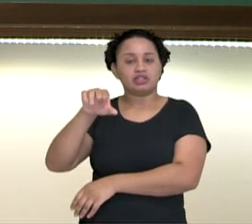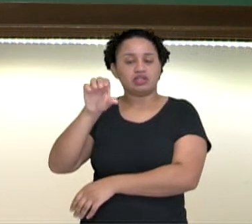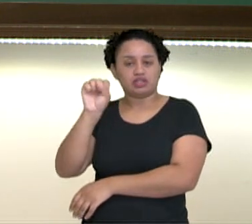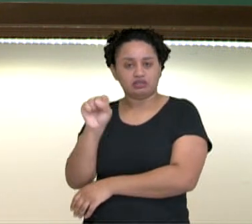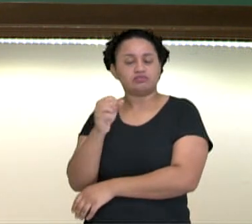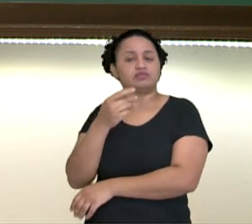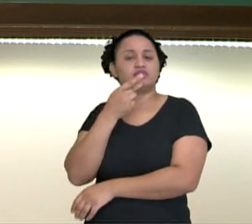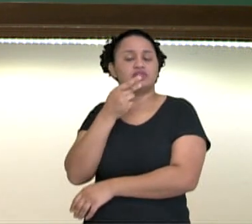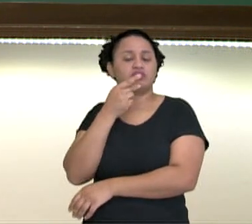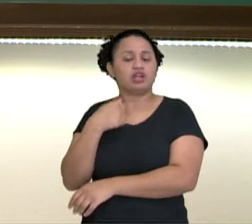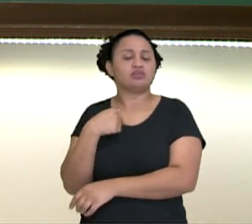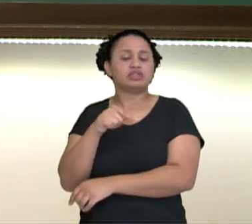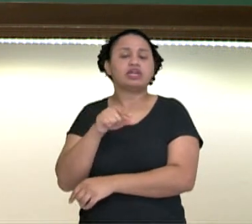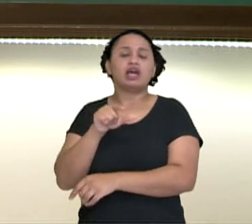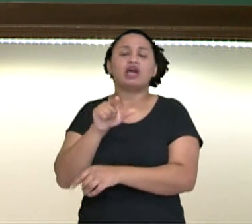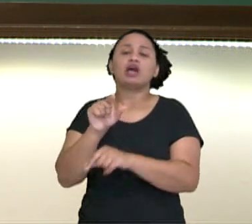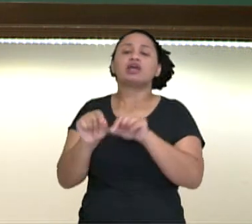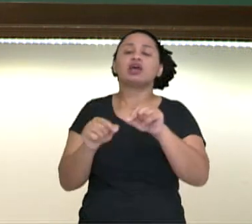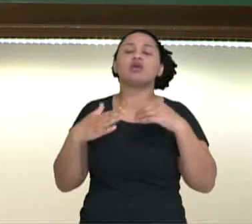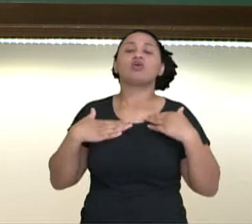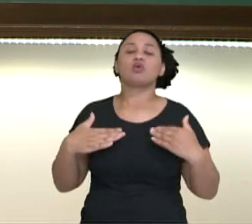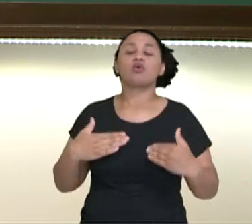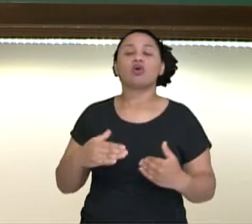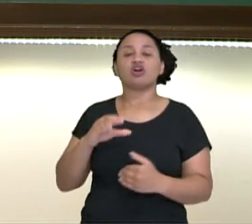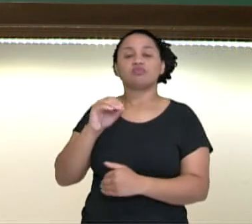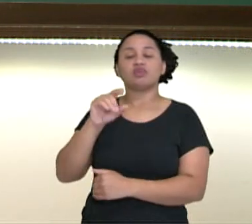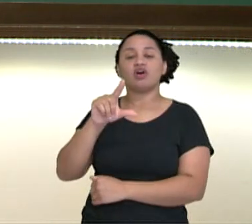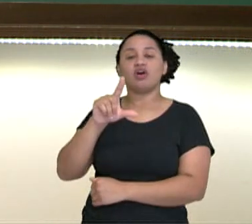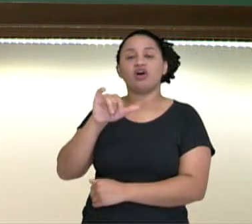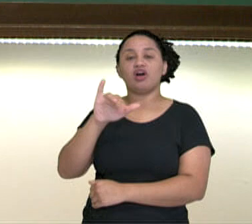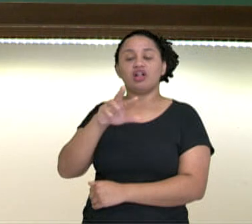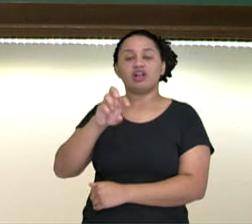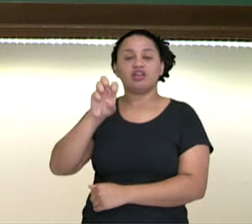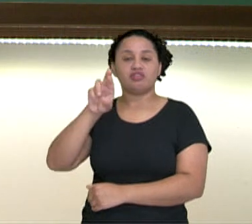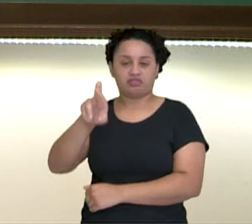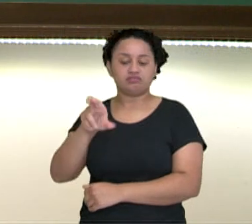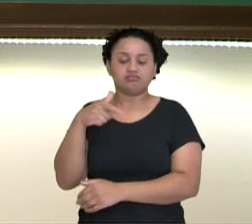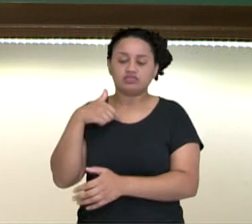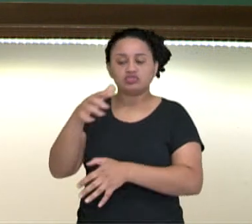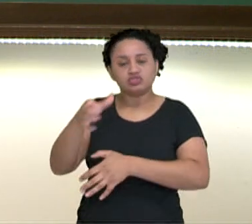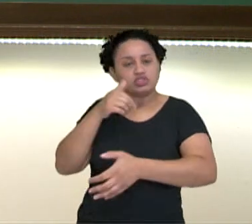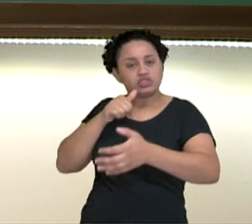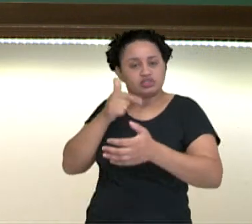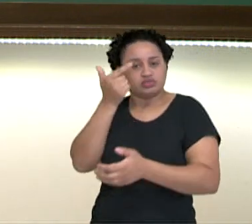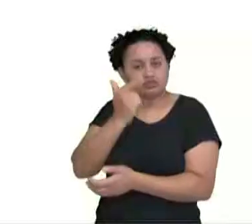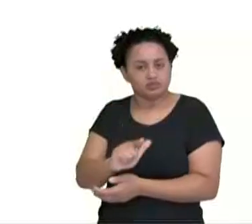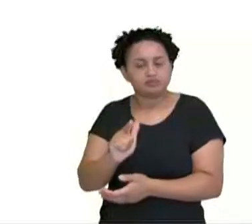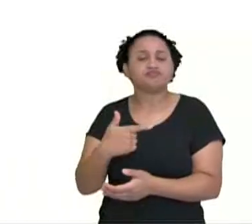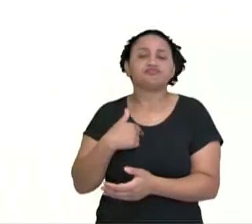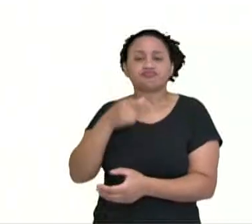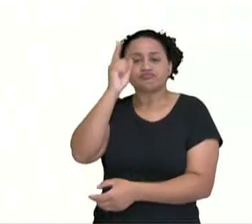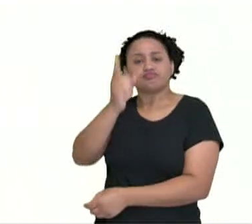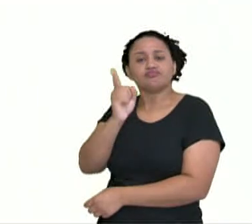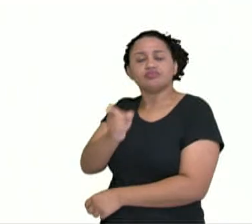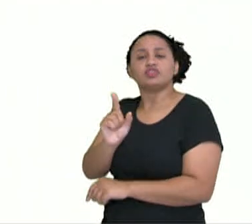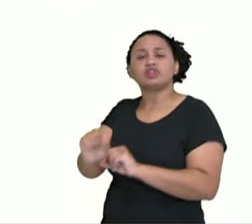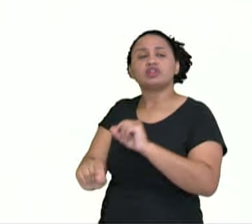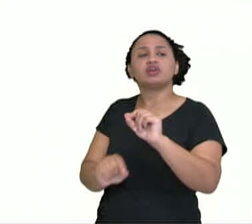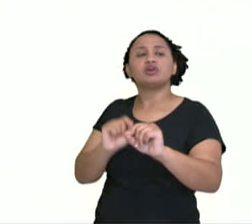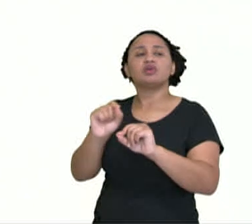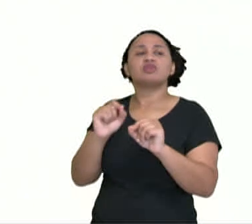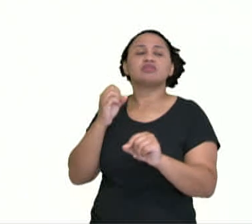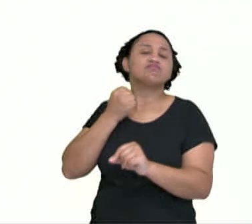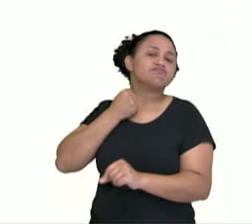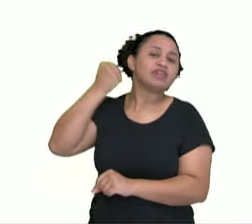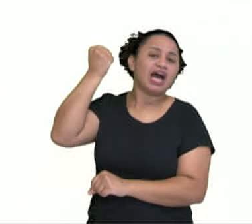mandar desenterrar o corpo de Oliver Cromwell e vai fazer o seguinte, vai ordenar o enforcamento